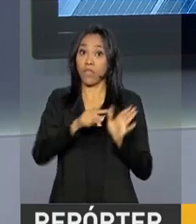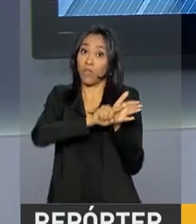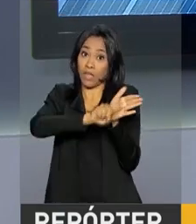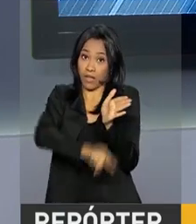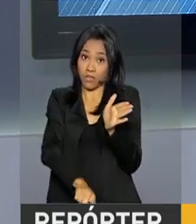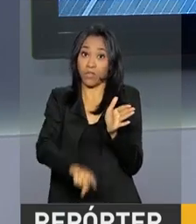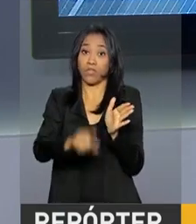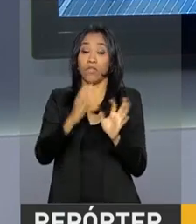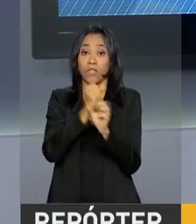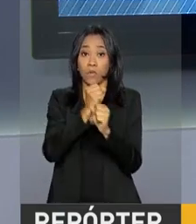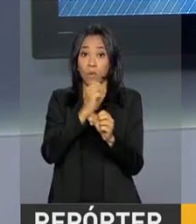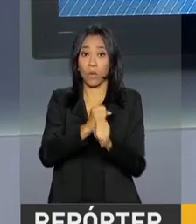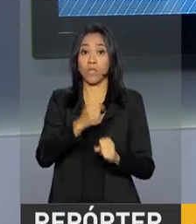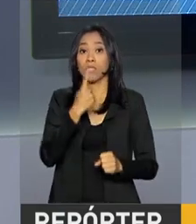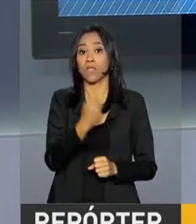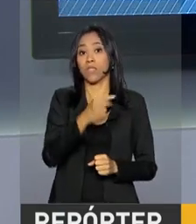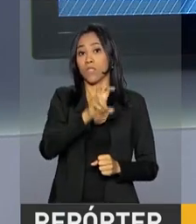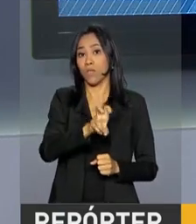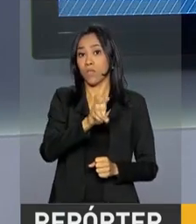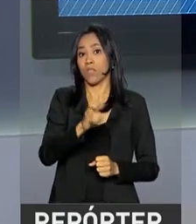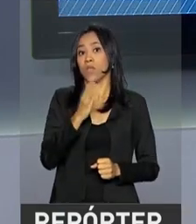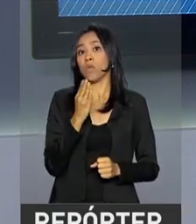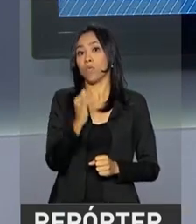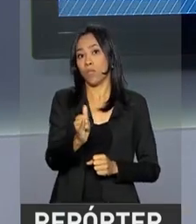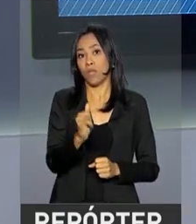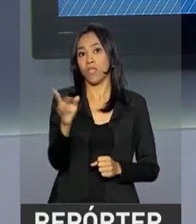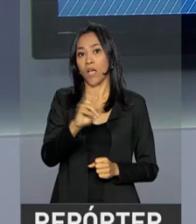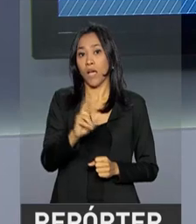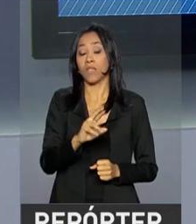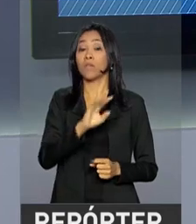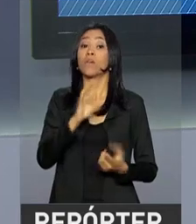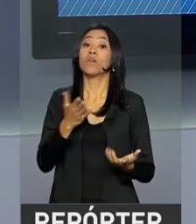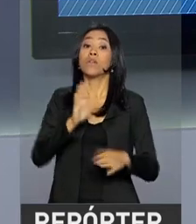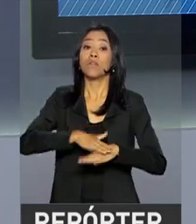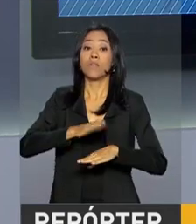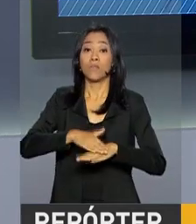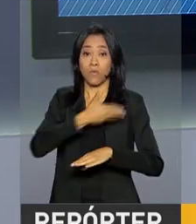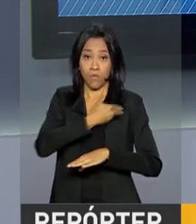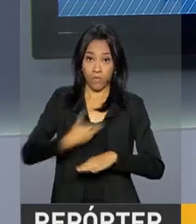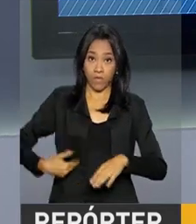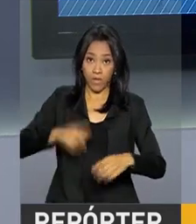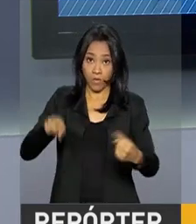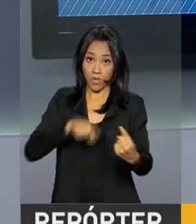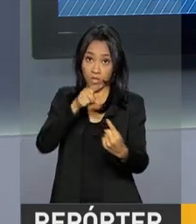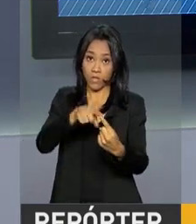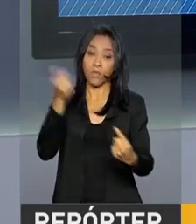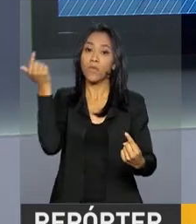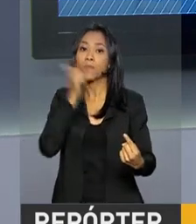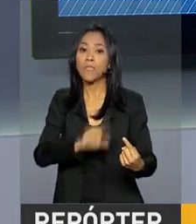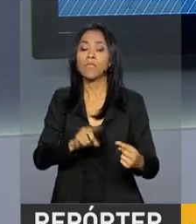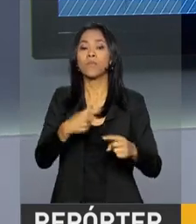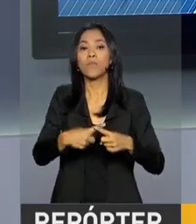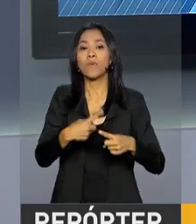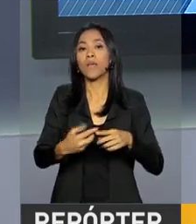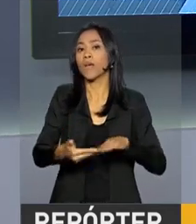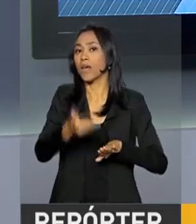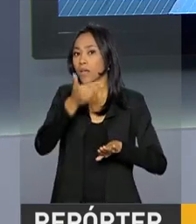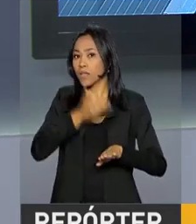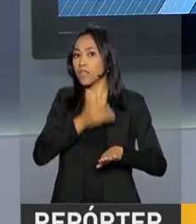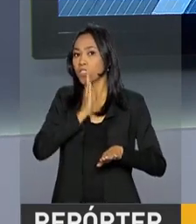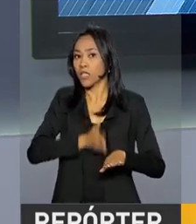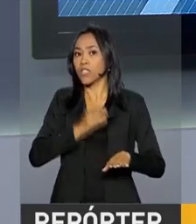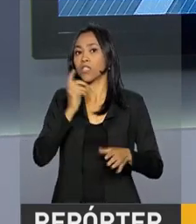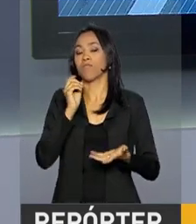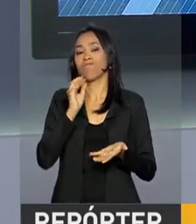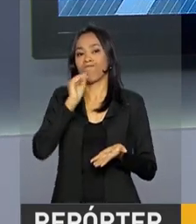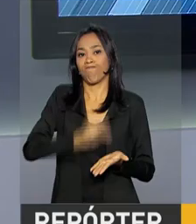de 155 bilhões de reais. E segundo o governo, a meta fiscal para o período foi atingida, pois havia sido definido um